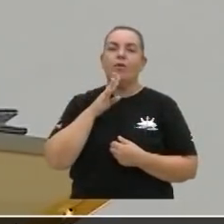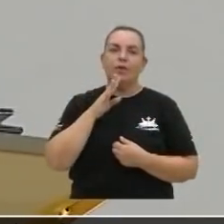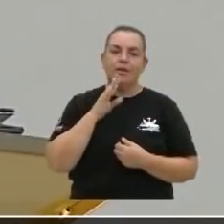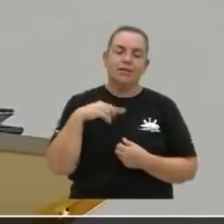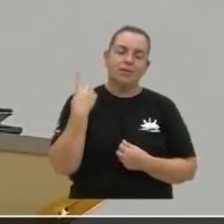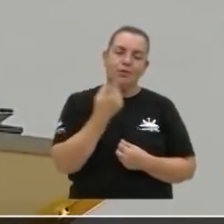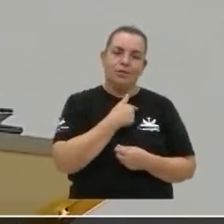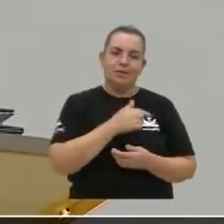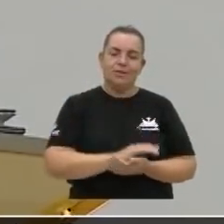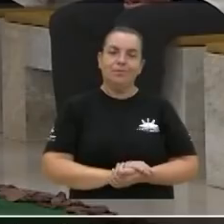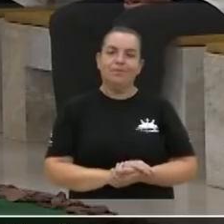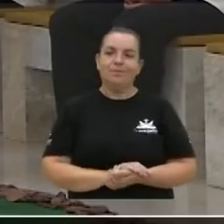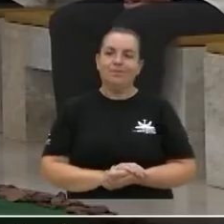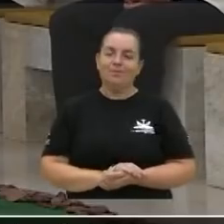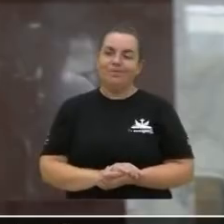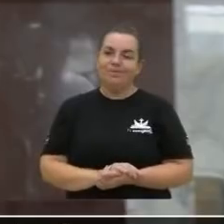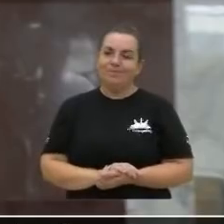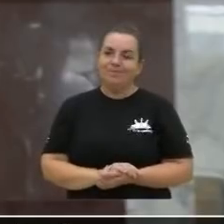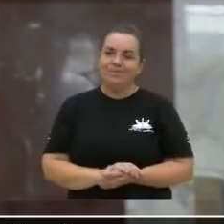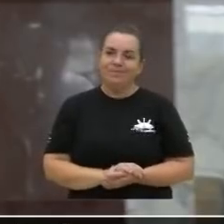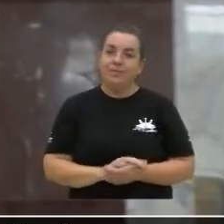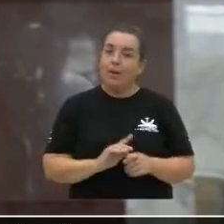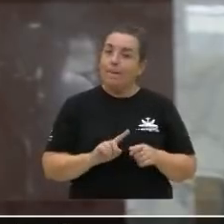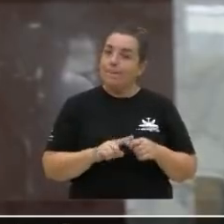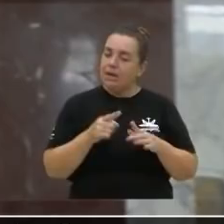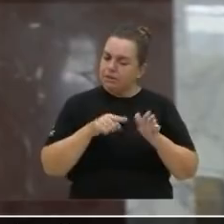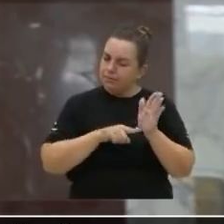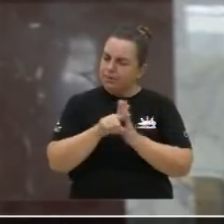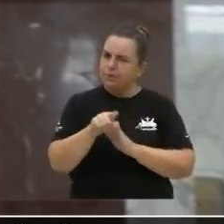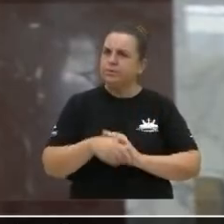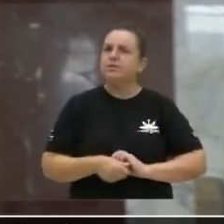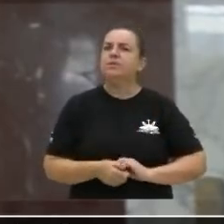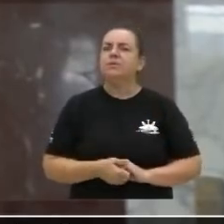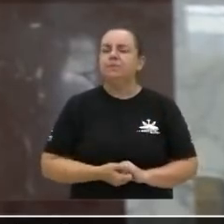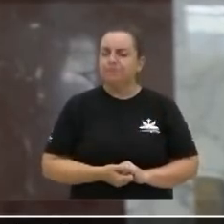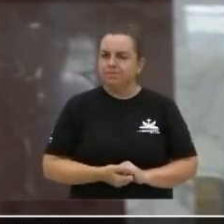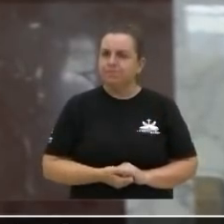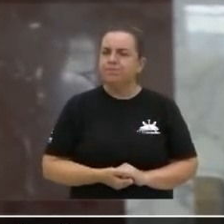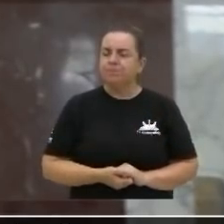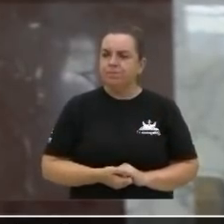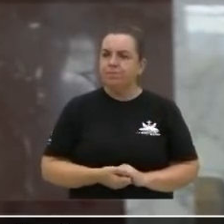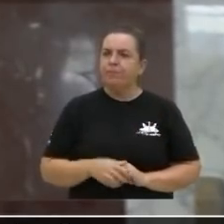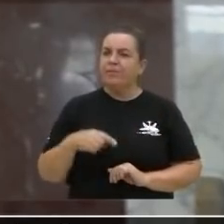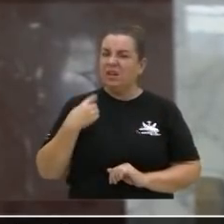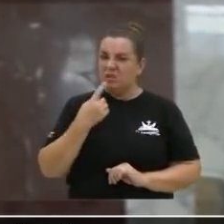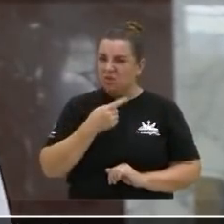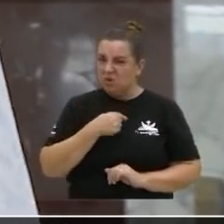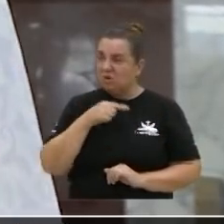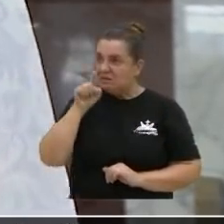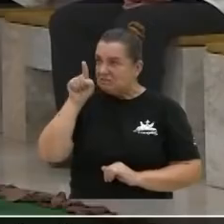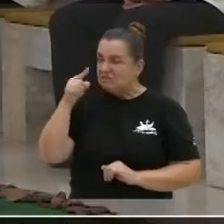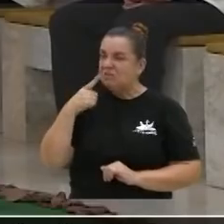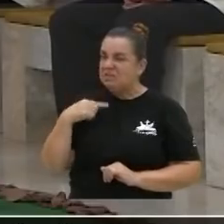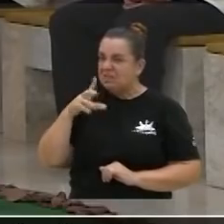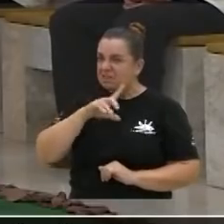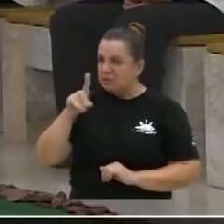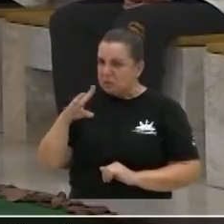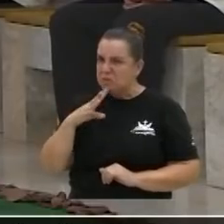conhece. Mas eu te pergunto, nós conhecemos a vontade de